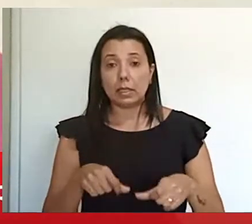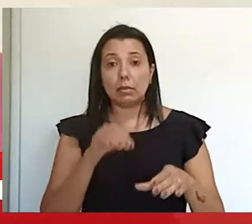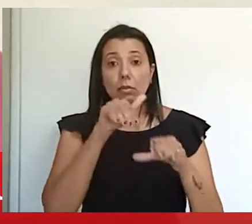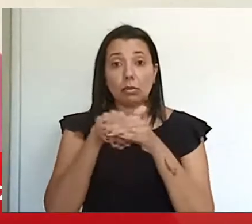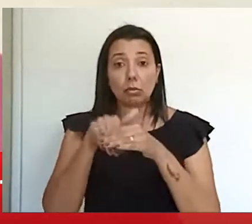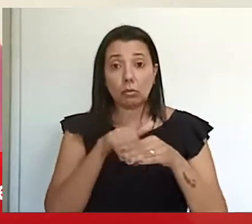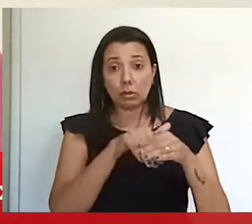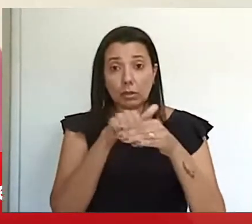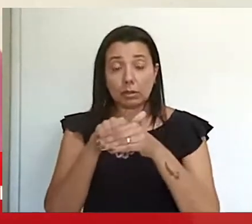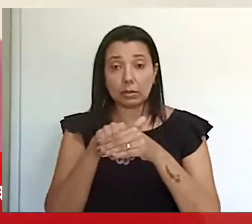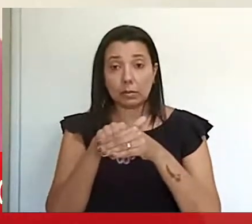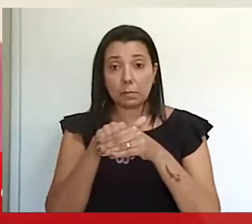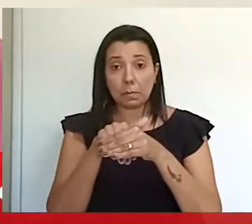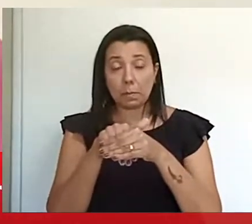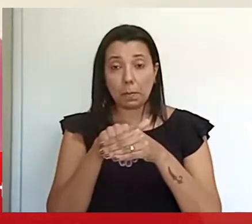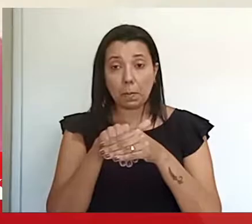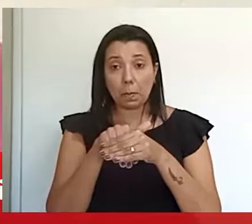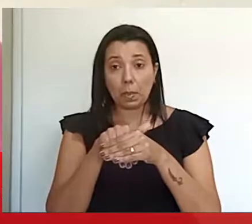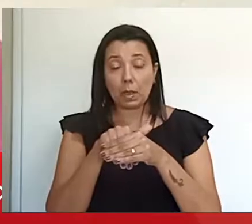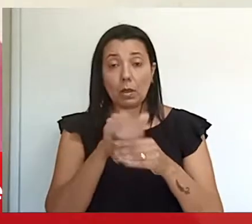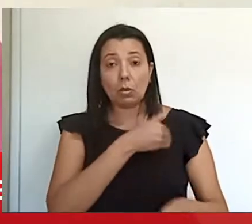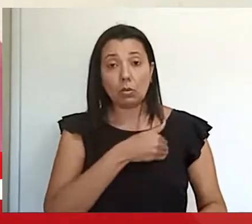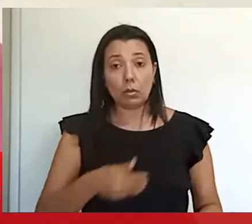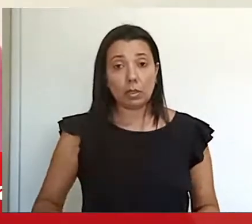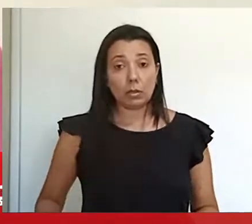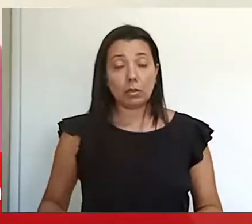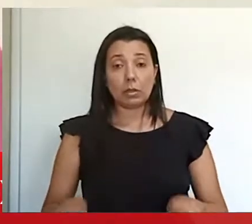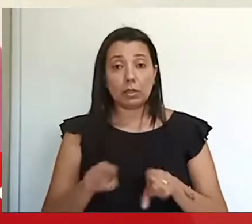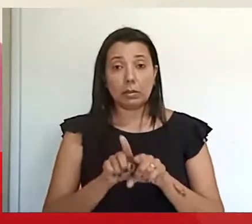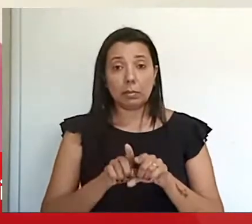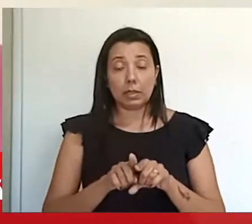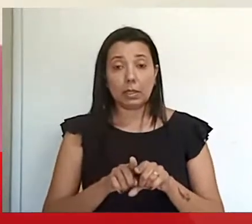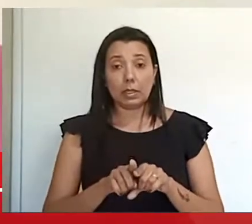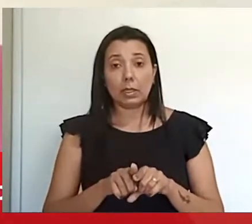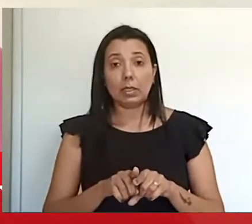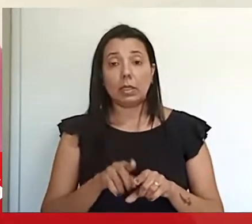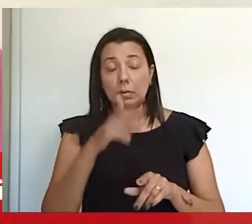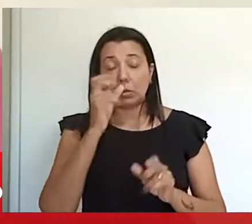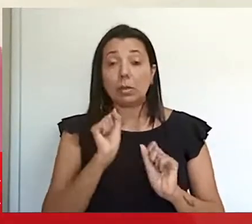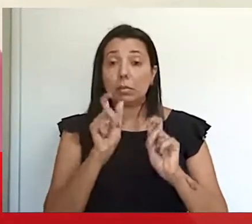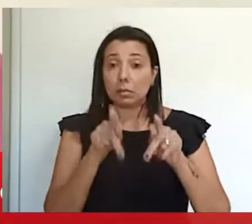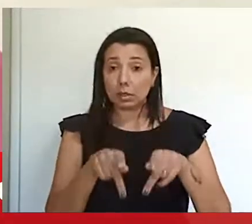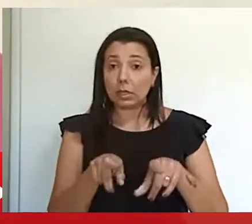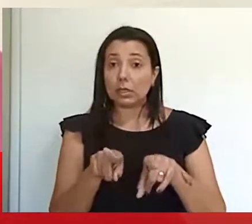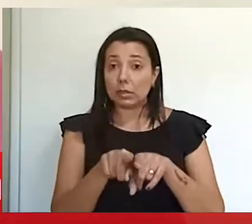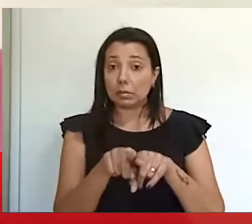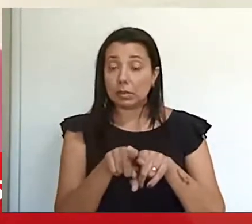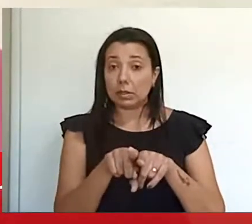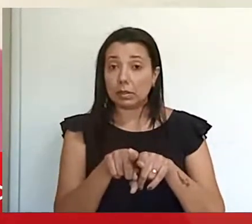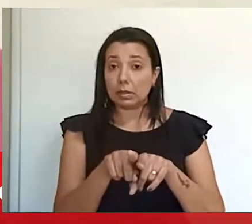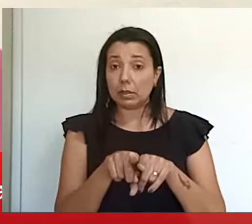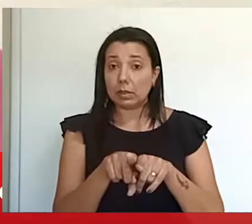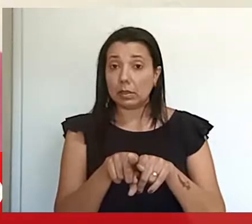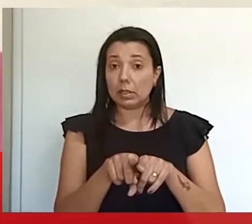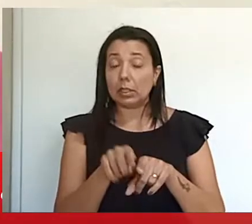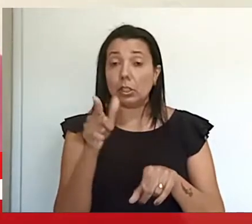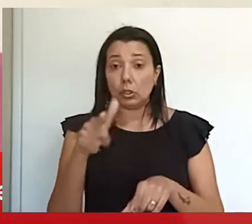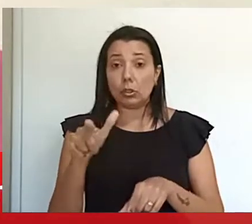aí o governador acabou vendo a questão dos aposentados, e aí a gente tem que novamente tentar